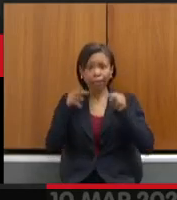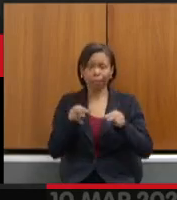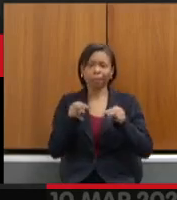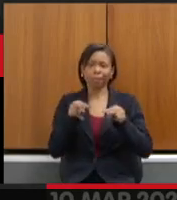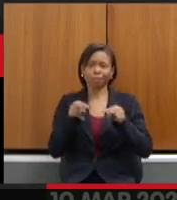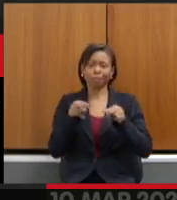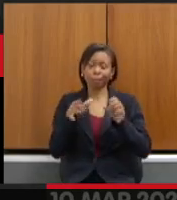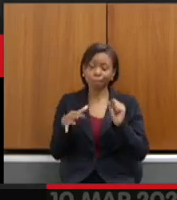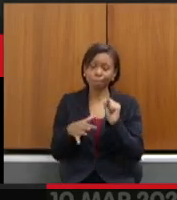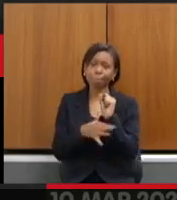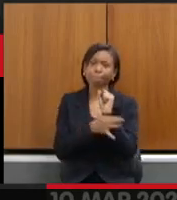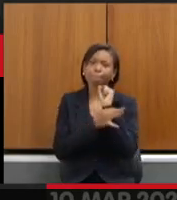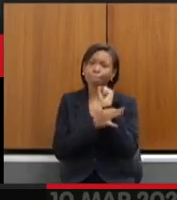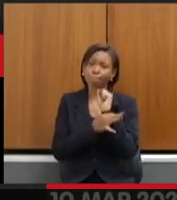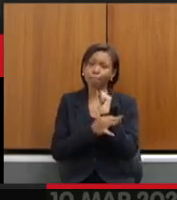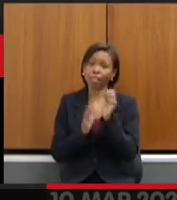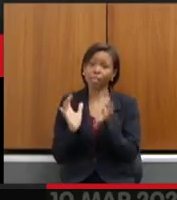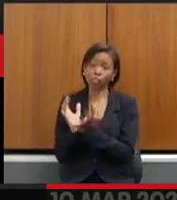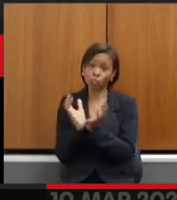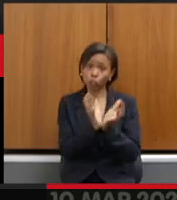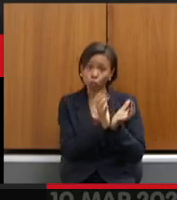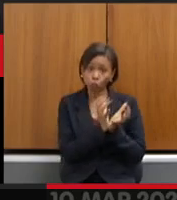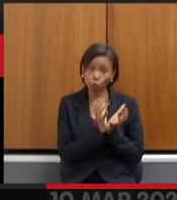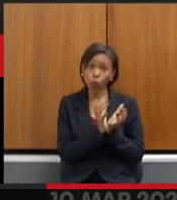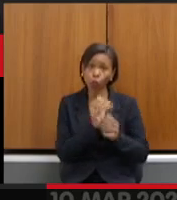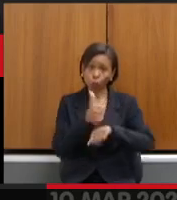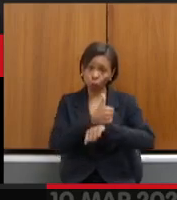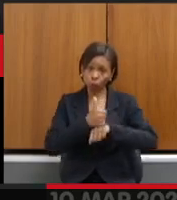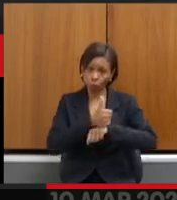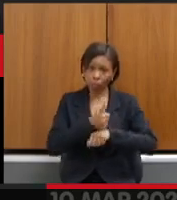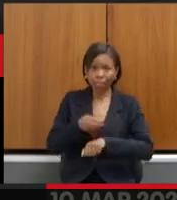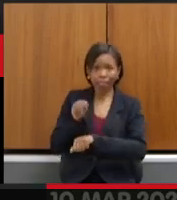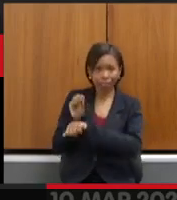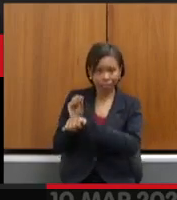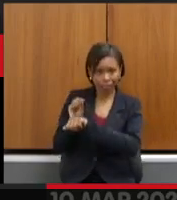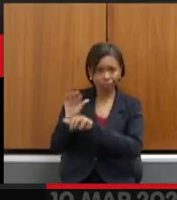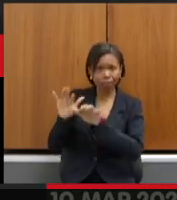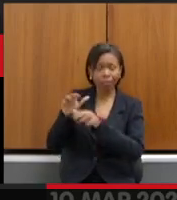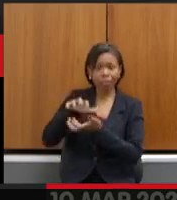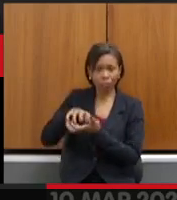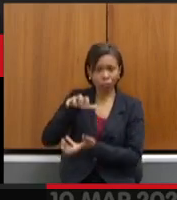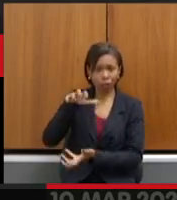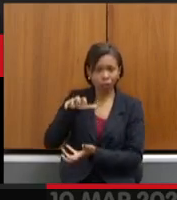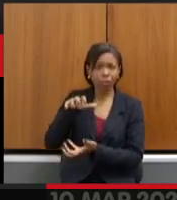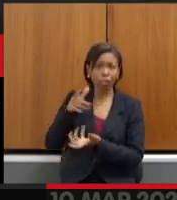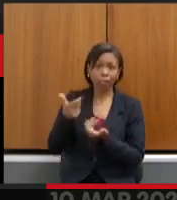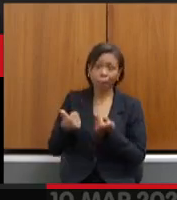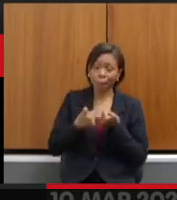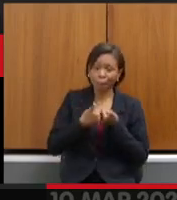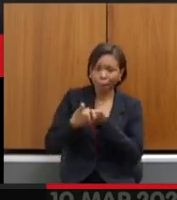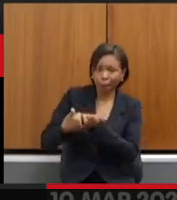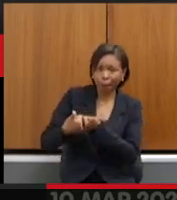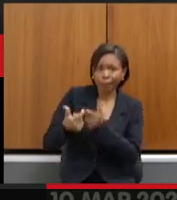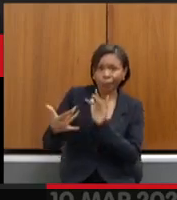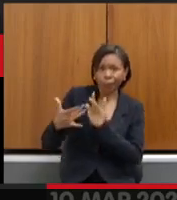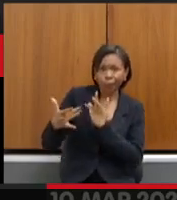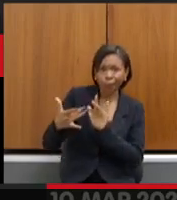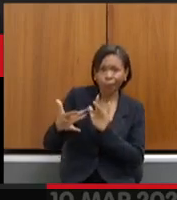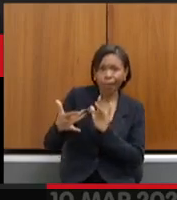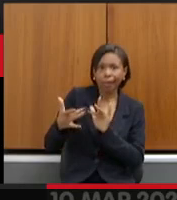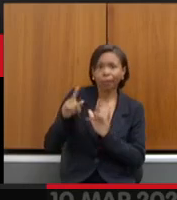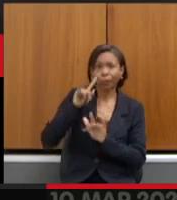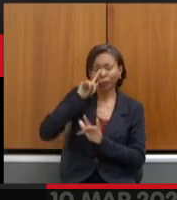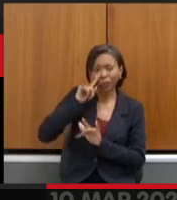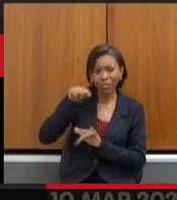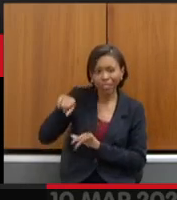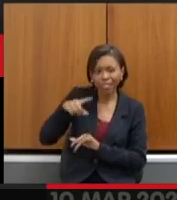garantir que esses grupos estão ali em contato direto com os grupos de alto risco dessa também ter a